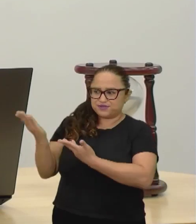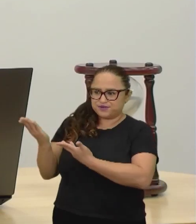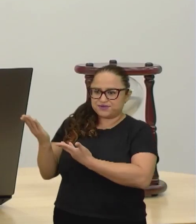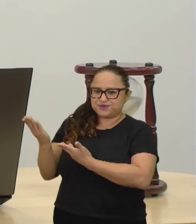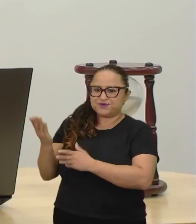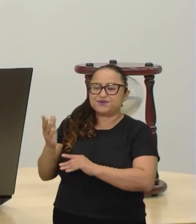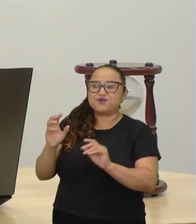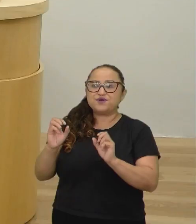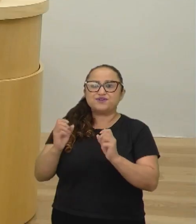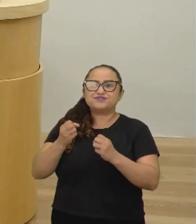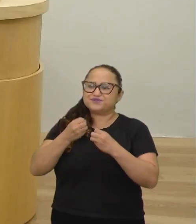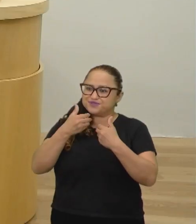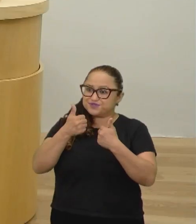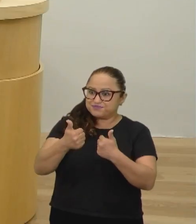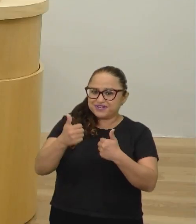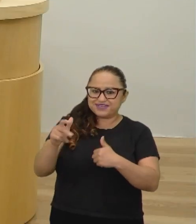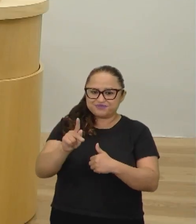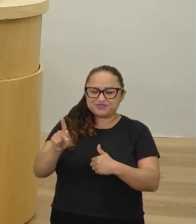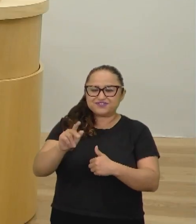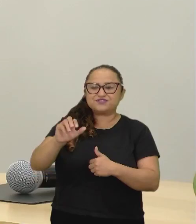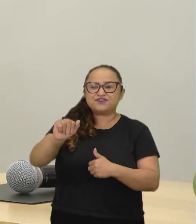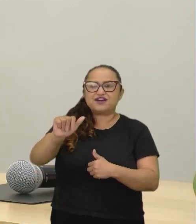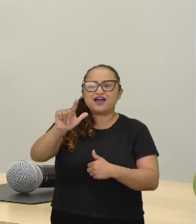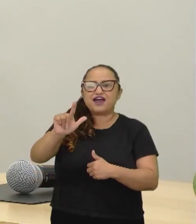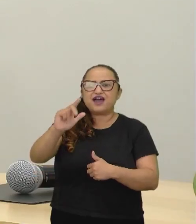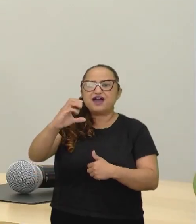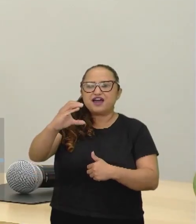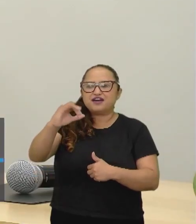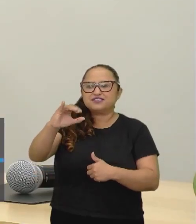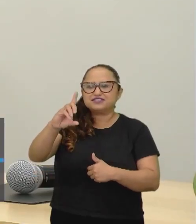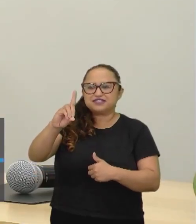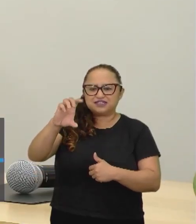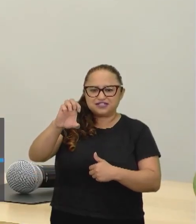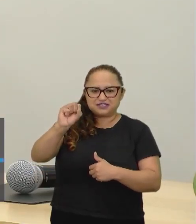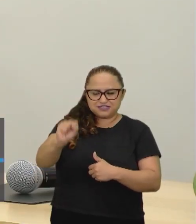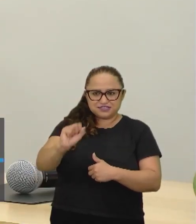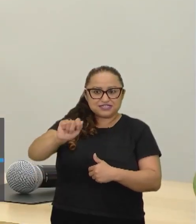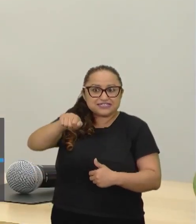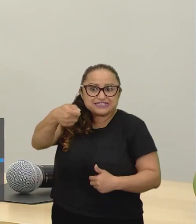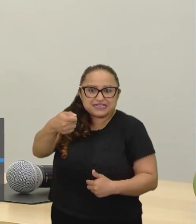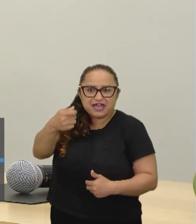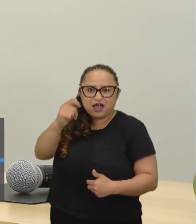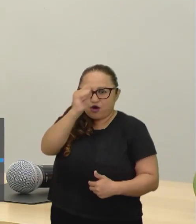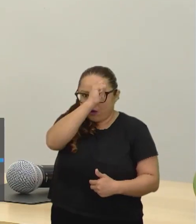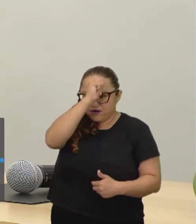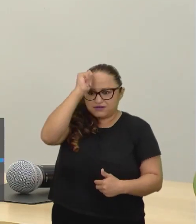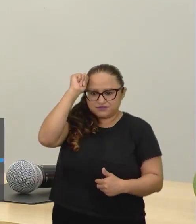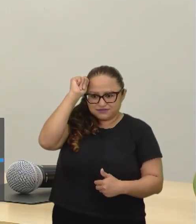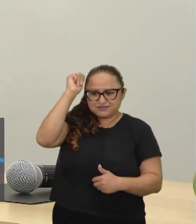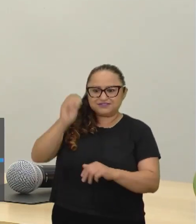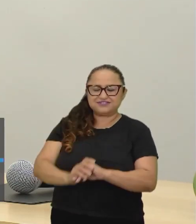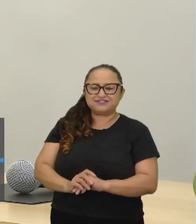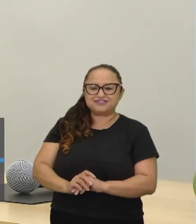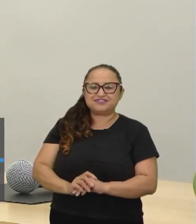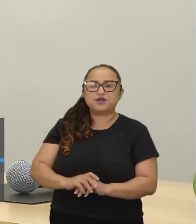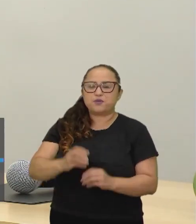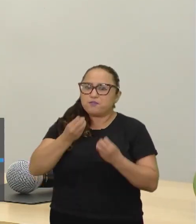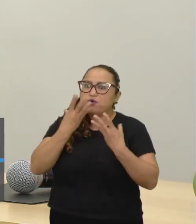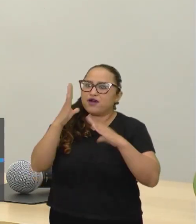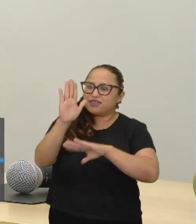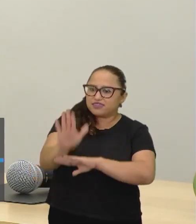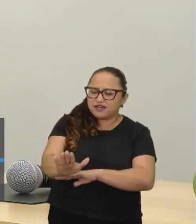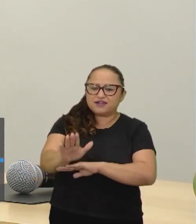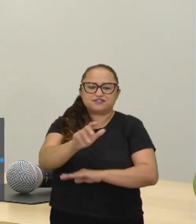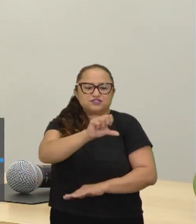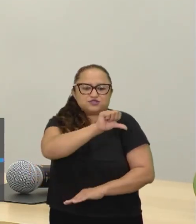Olá, professor Alcides Guerreiro. Alcides Guerreiro na área. Boa tarde para você, alunão do nono ano. A